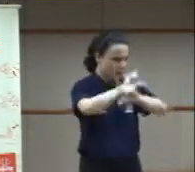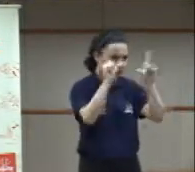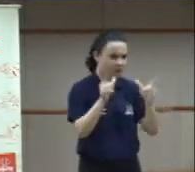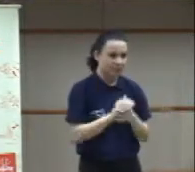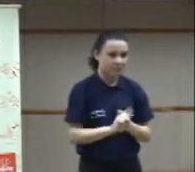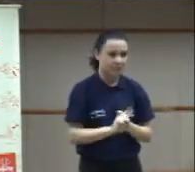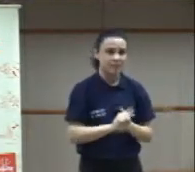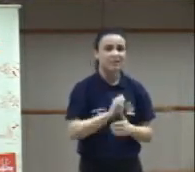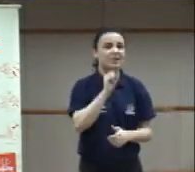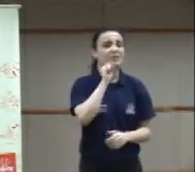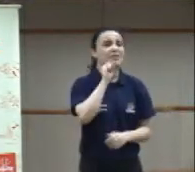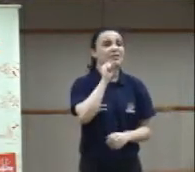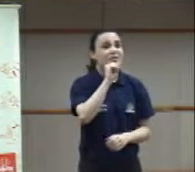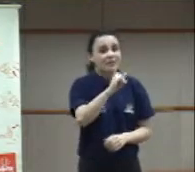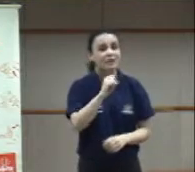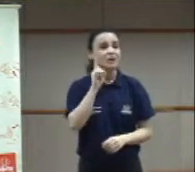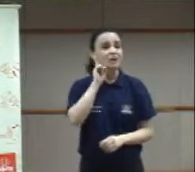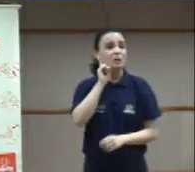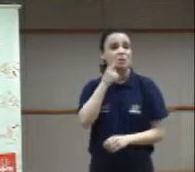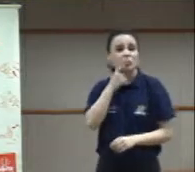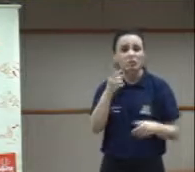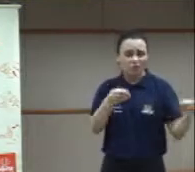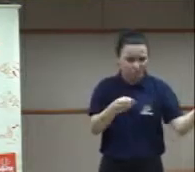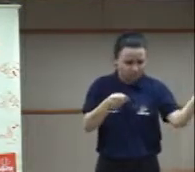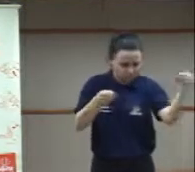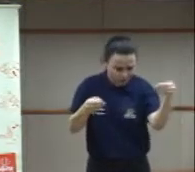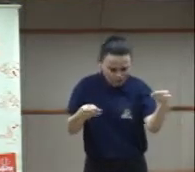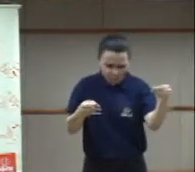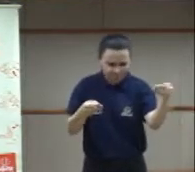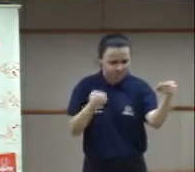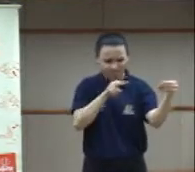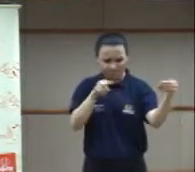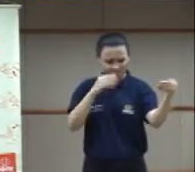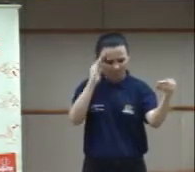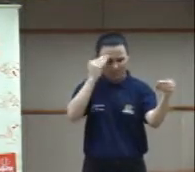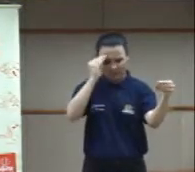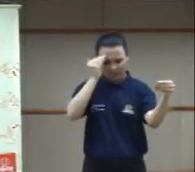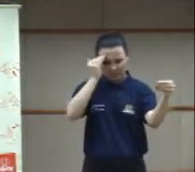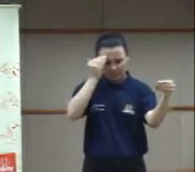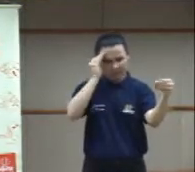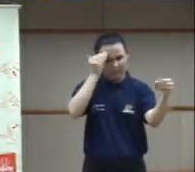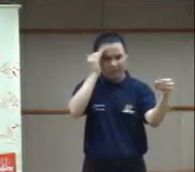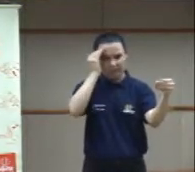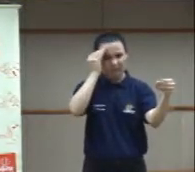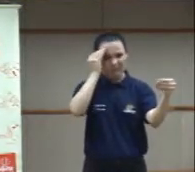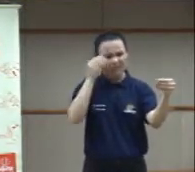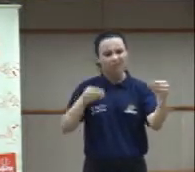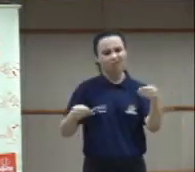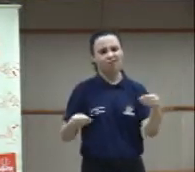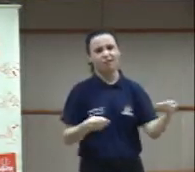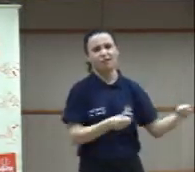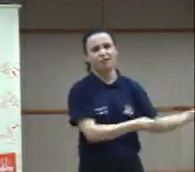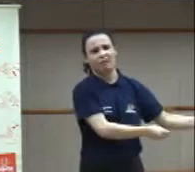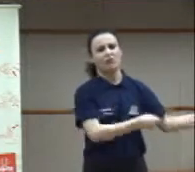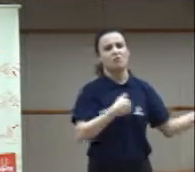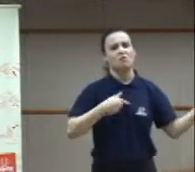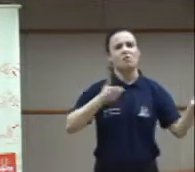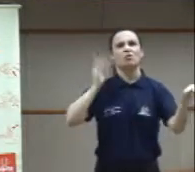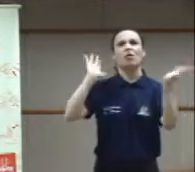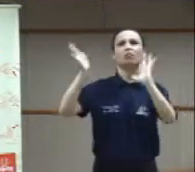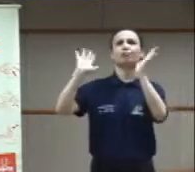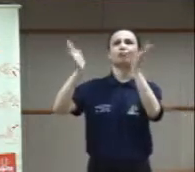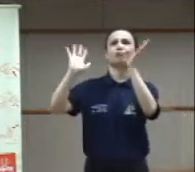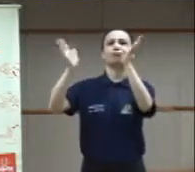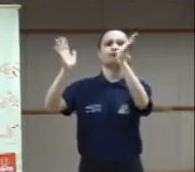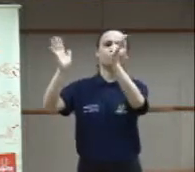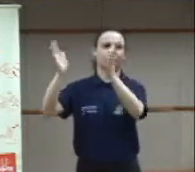motiva, ninguém te incentiva, os surdos acabam só usando Libras. Mas isso não é bom, porque na vida do